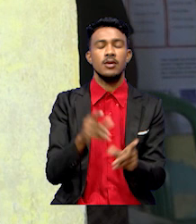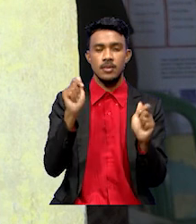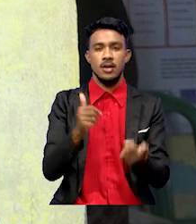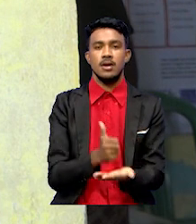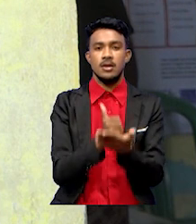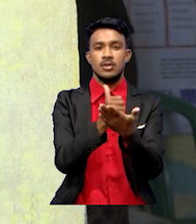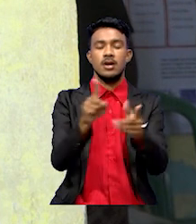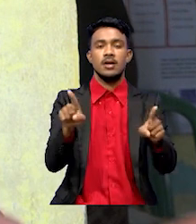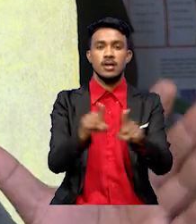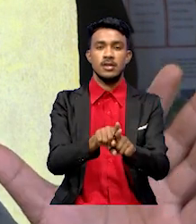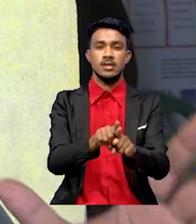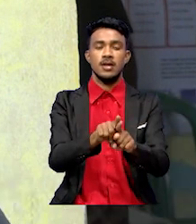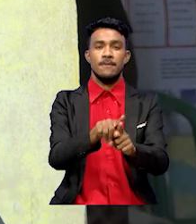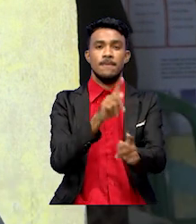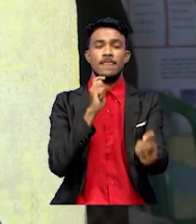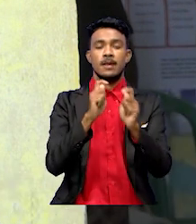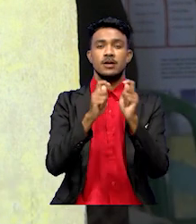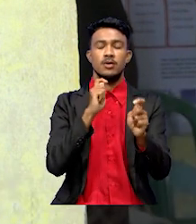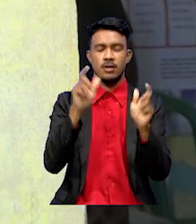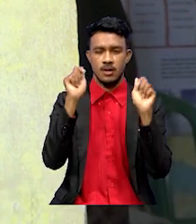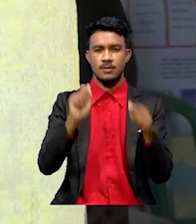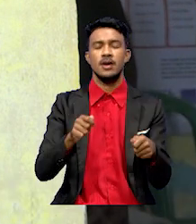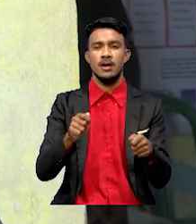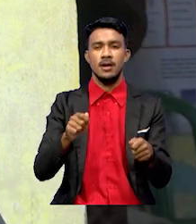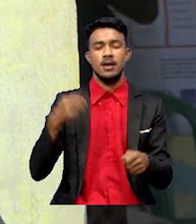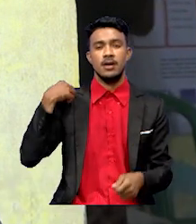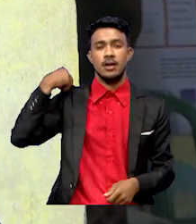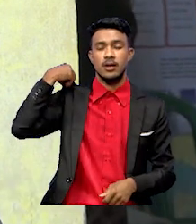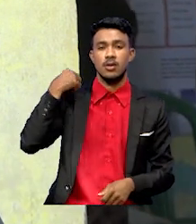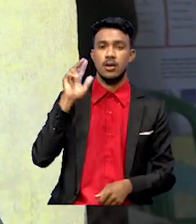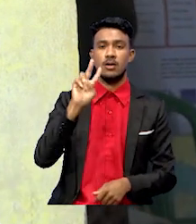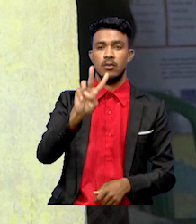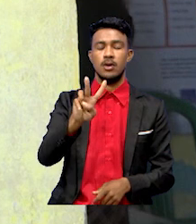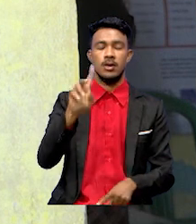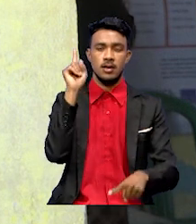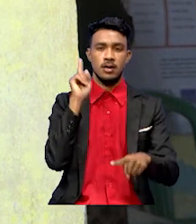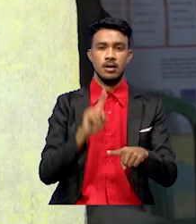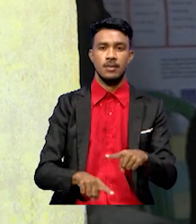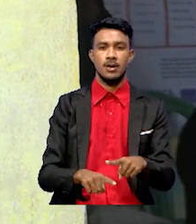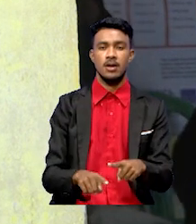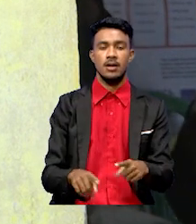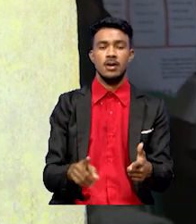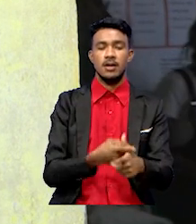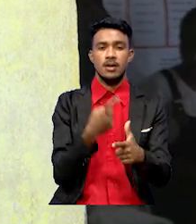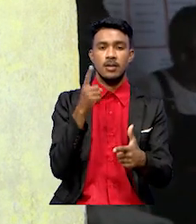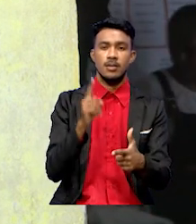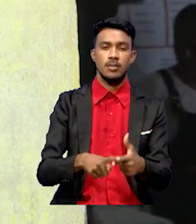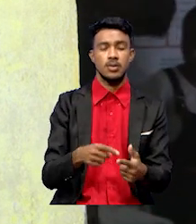hanesan transporte ruma para nune kandidatura na irua la bele depois sukat boletin de